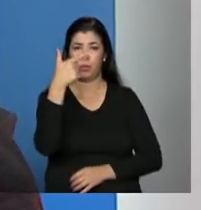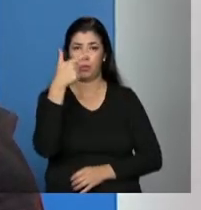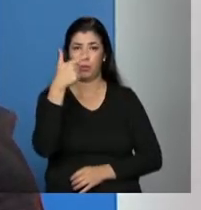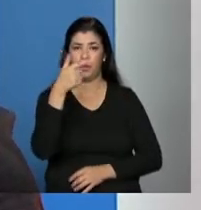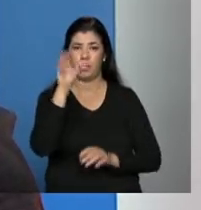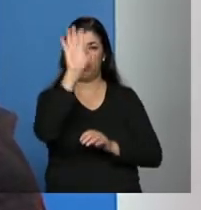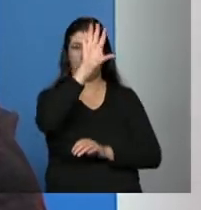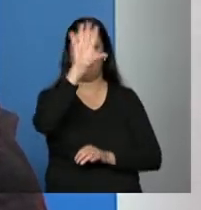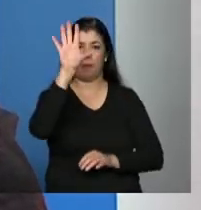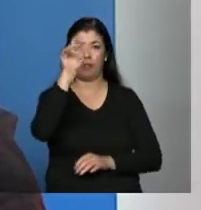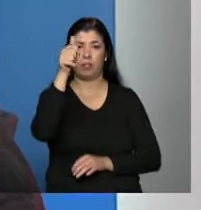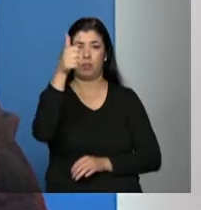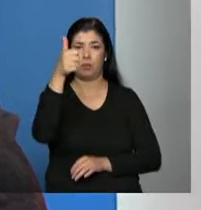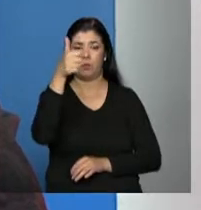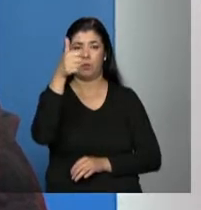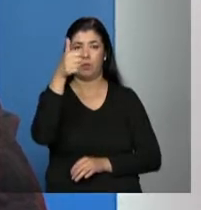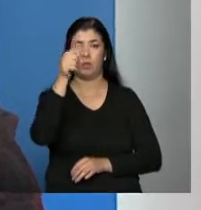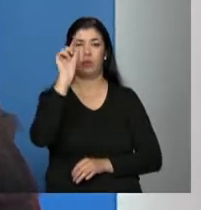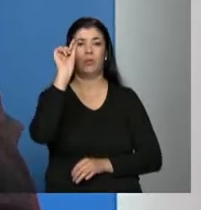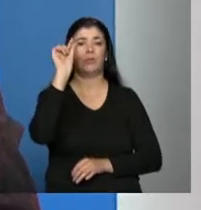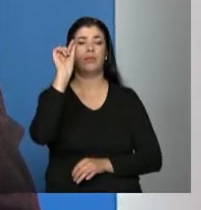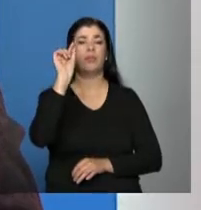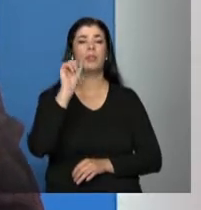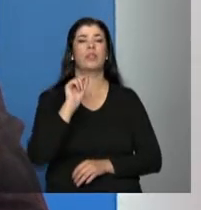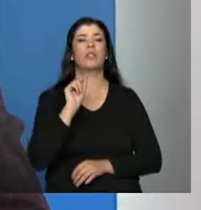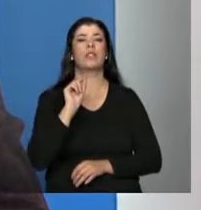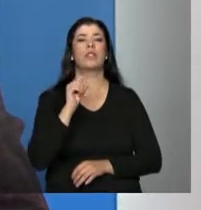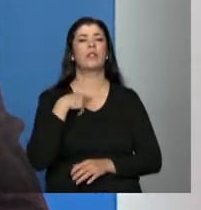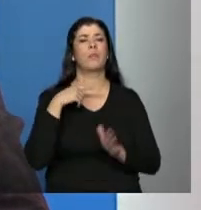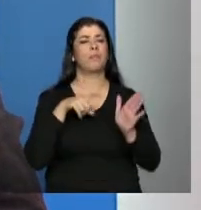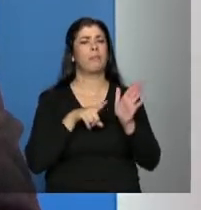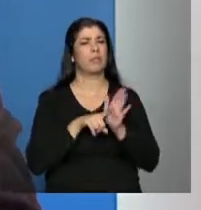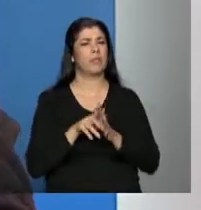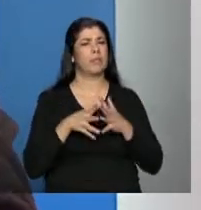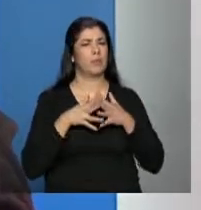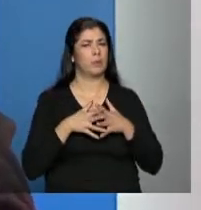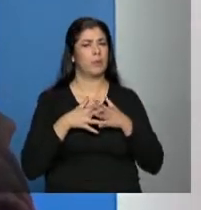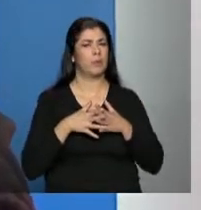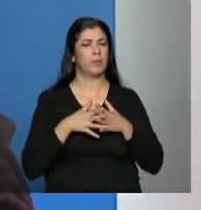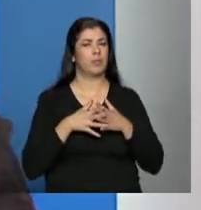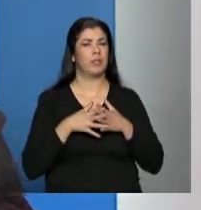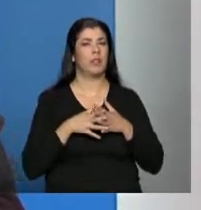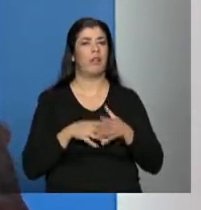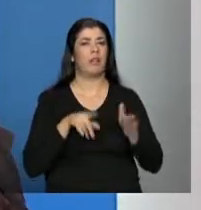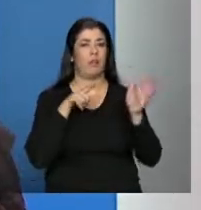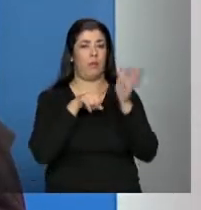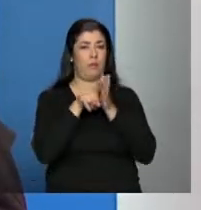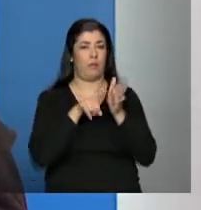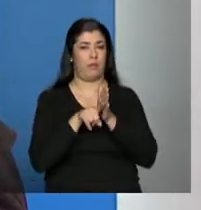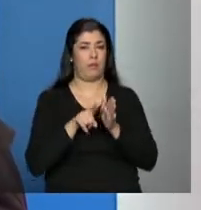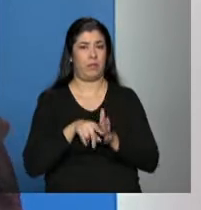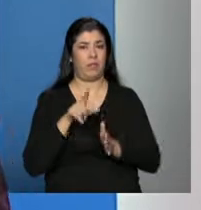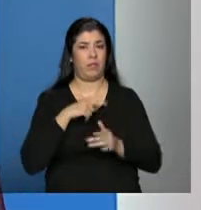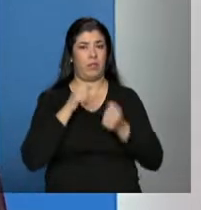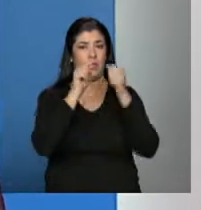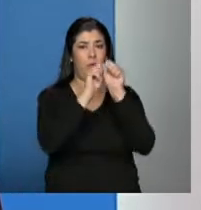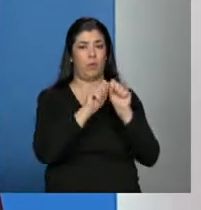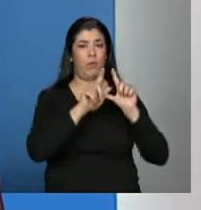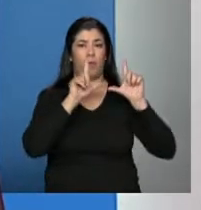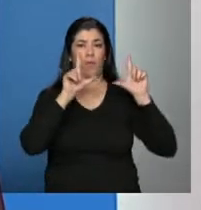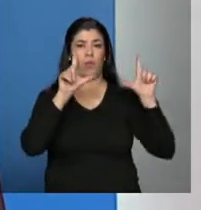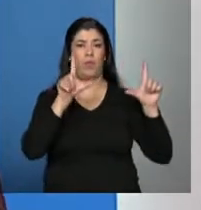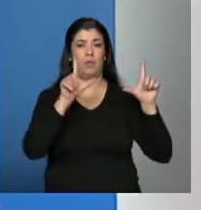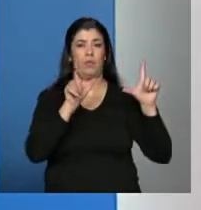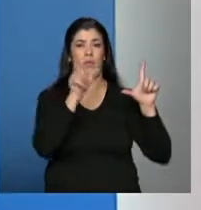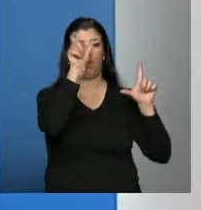pergunta número 2, ela é uma pergunta bastante complexa. No questionário, aparece um quadro com algumas